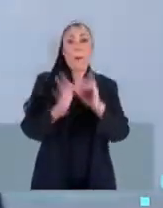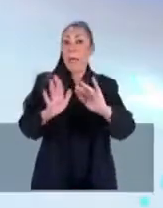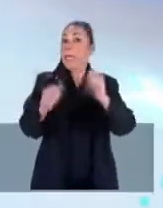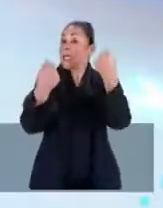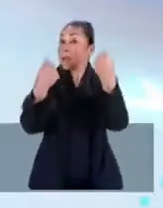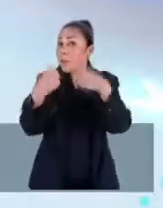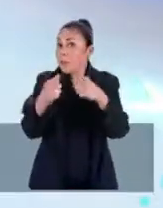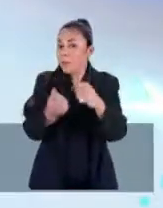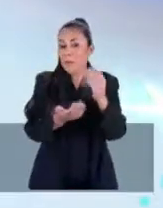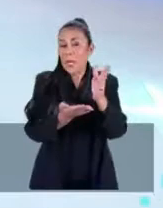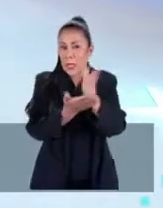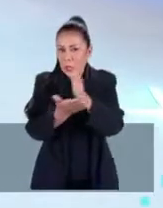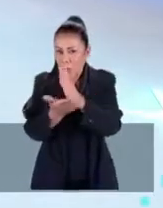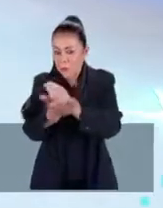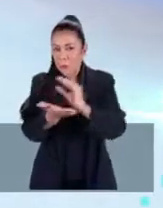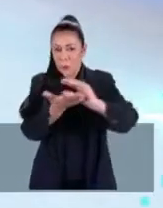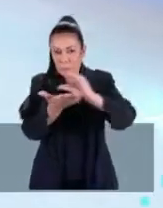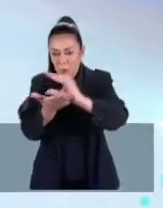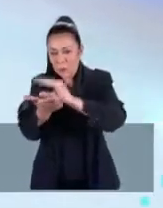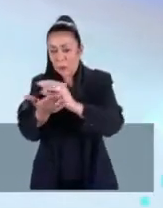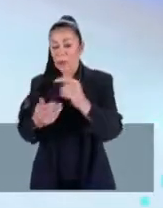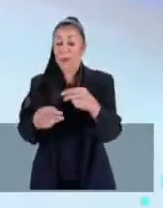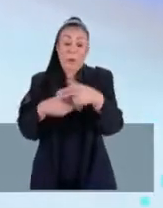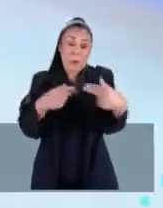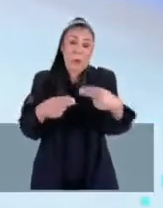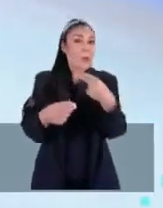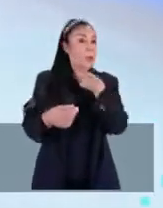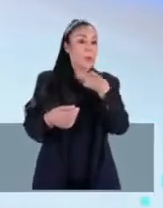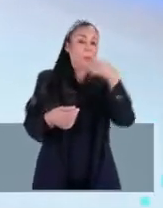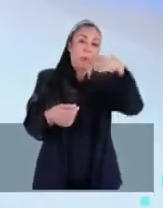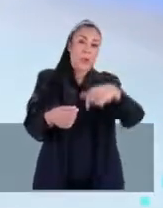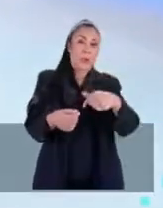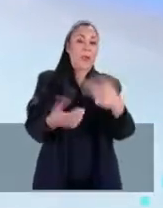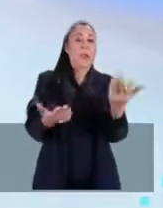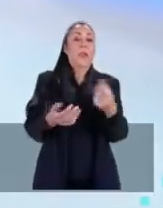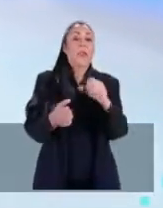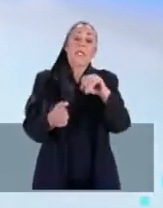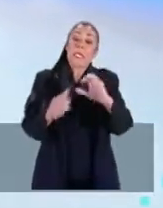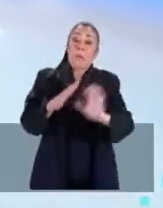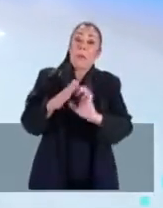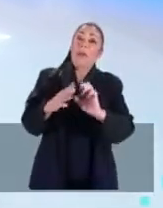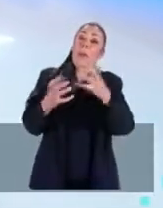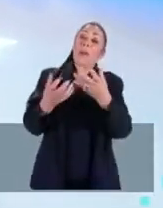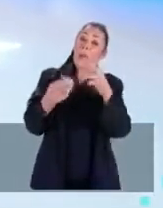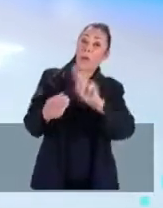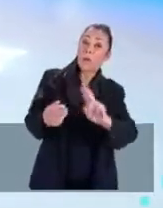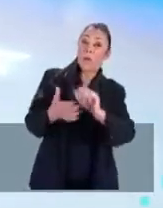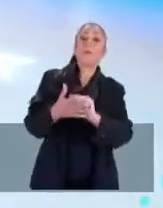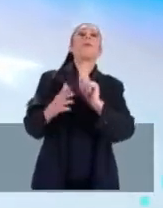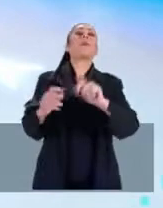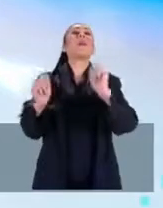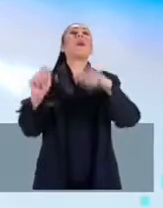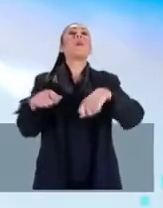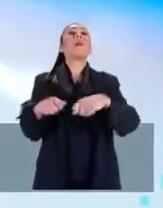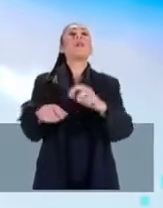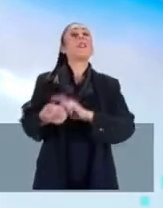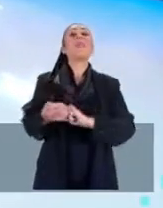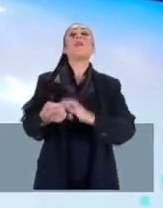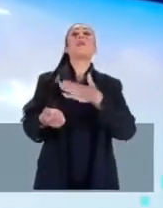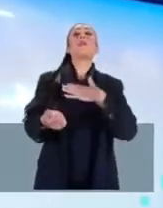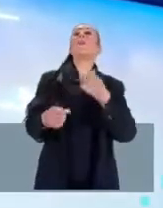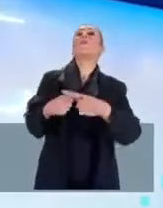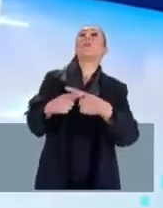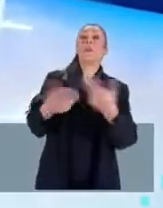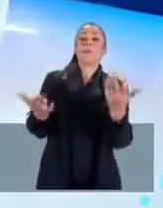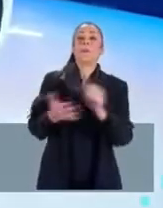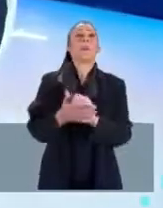não poderia utilizar aqui dentro, porque, a não ser que o empresário brasileiro quisesse tomar. O que, que você poderia ficar nervoso comigo, Ratinho?